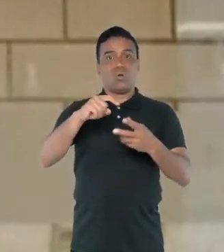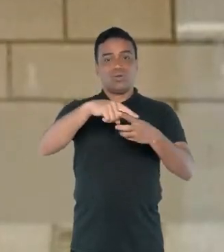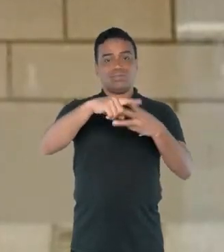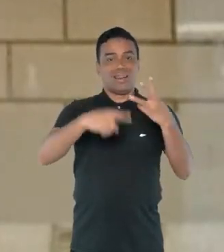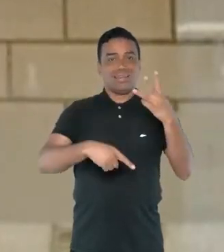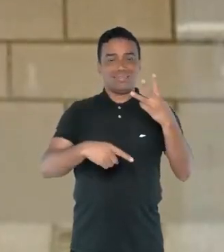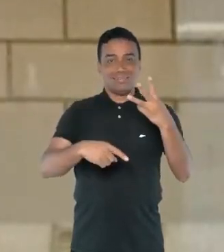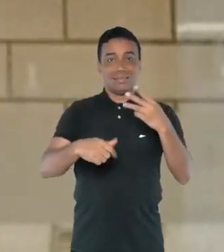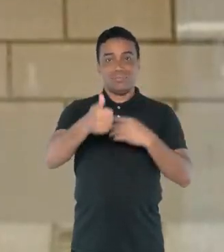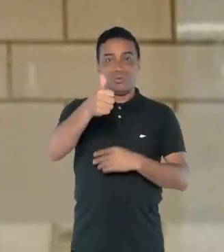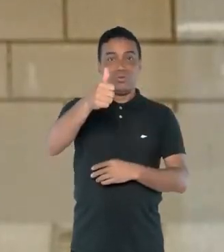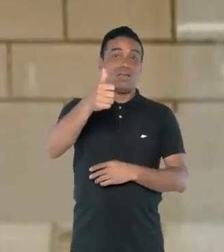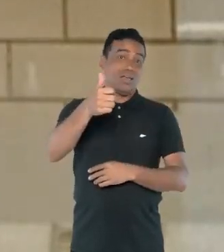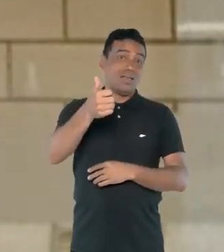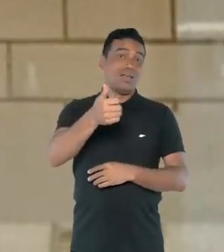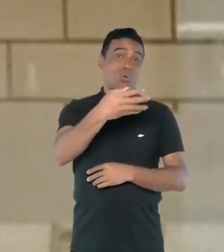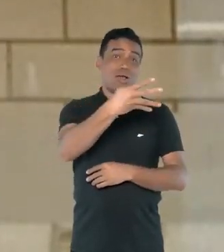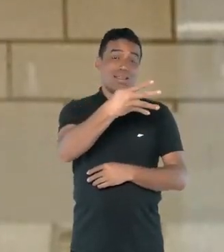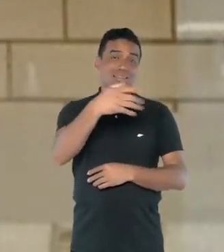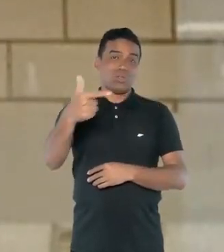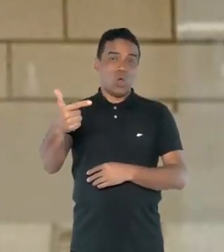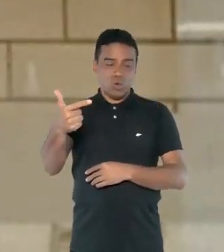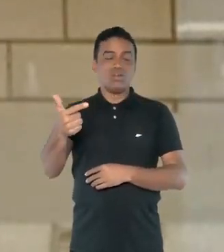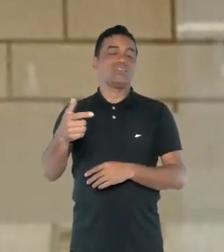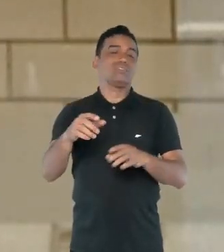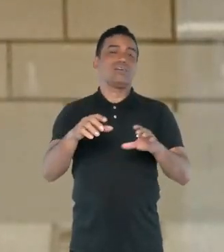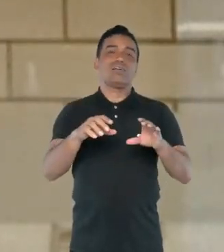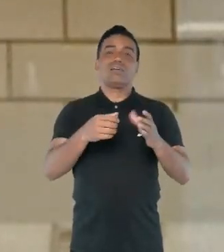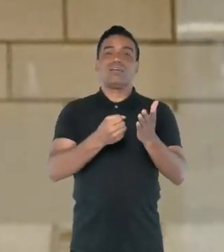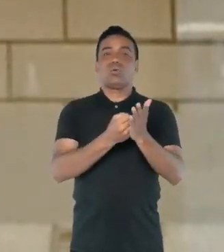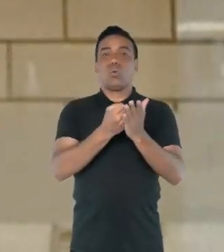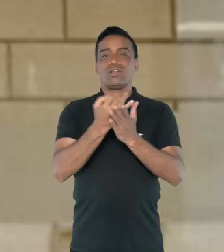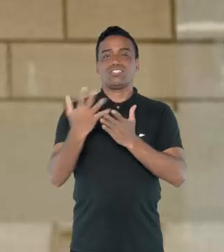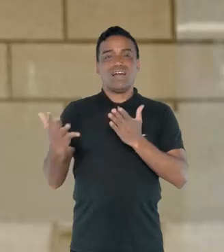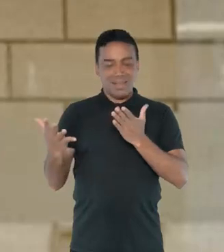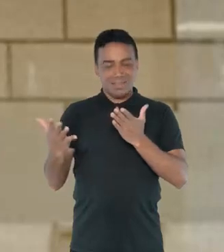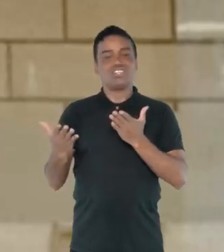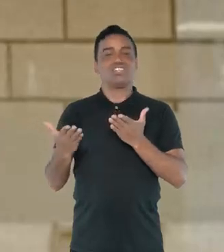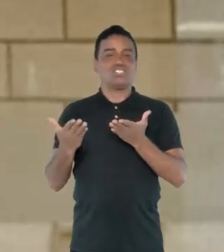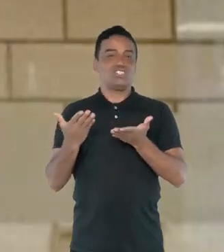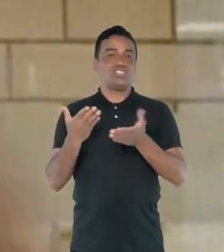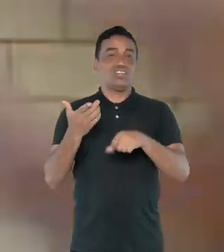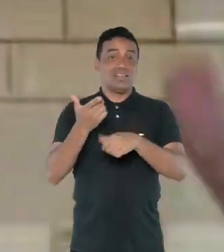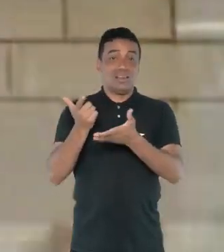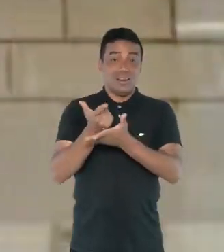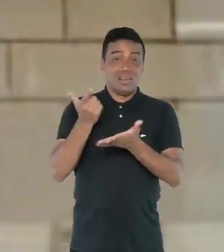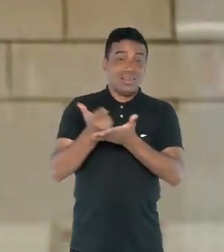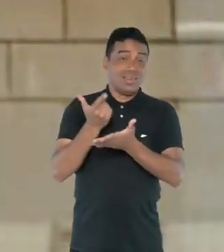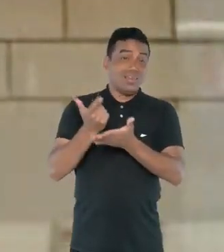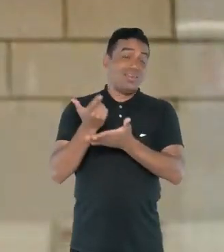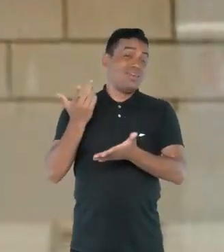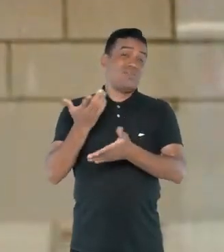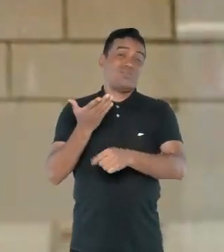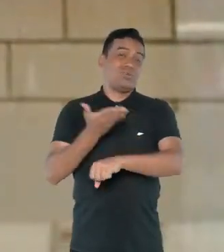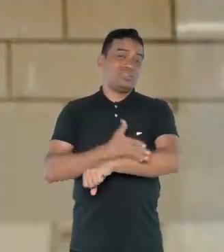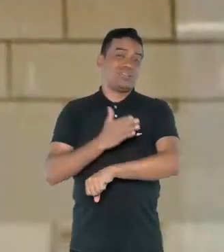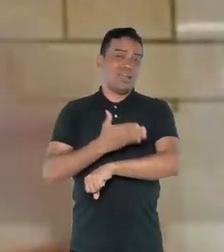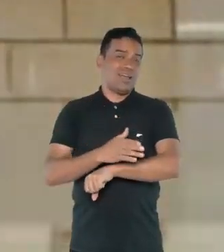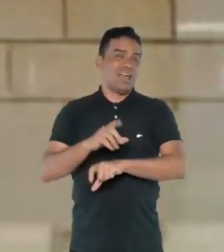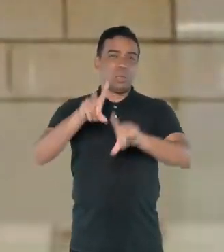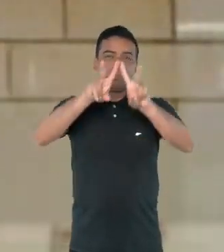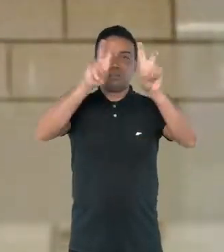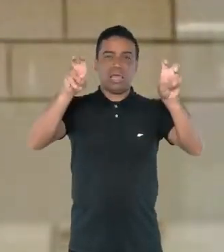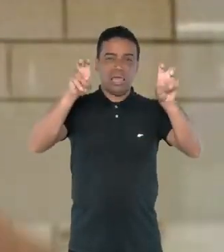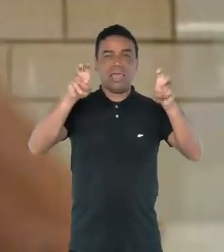Em 42, ele lança o primeiro volume de ensaios, né, ensaios sobre temas variados, digamos assim,